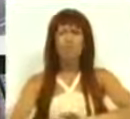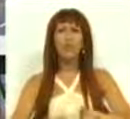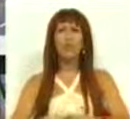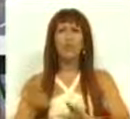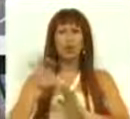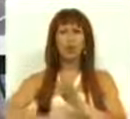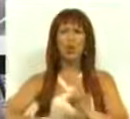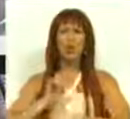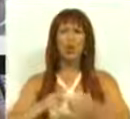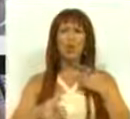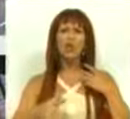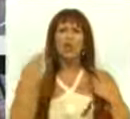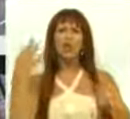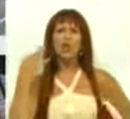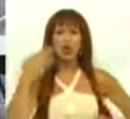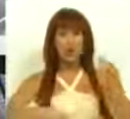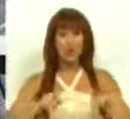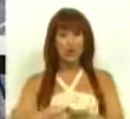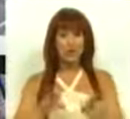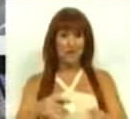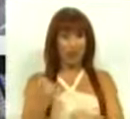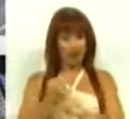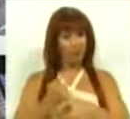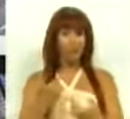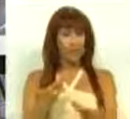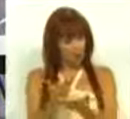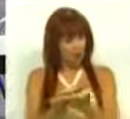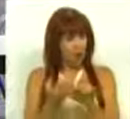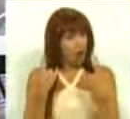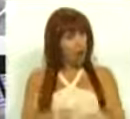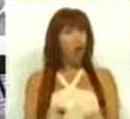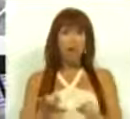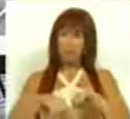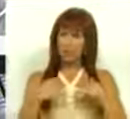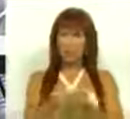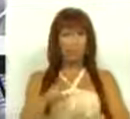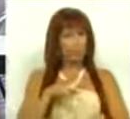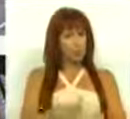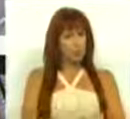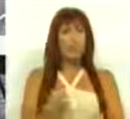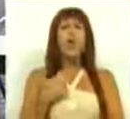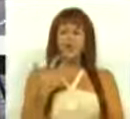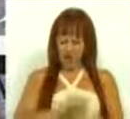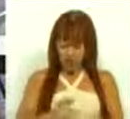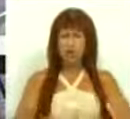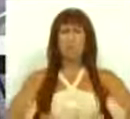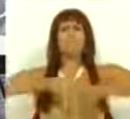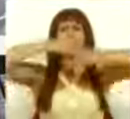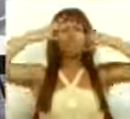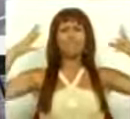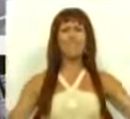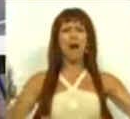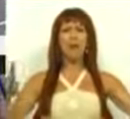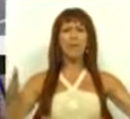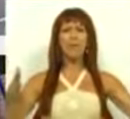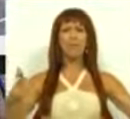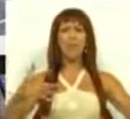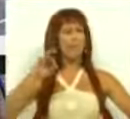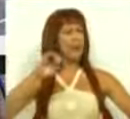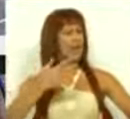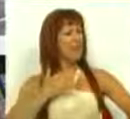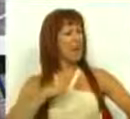as condições da justiça enquanto ativo económico na sociedade portuguesa. Queremos crescimento. O PS